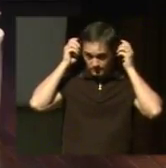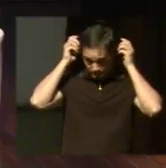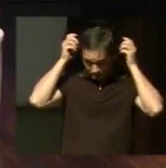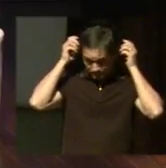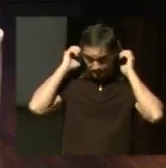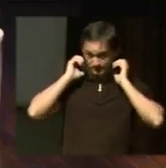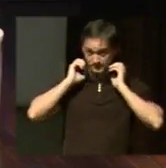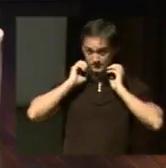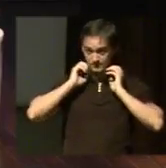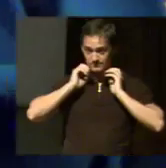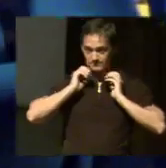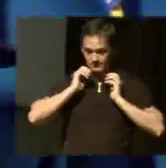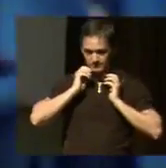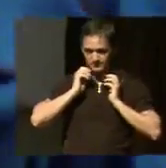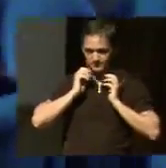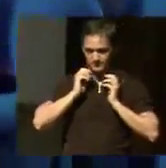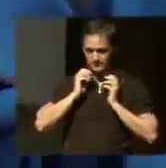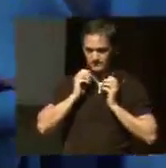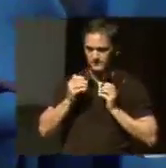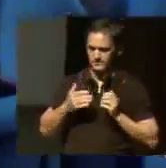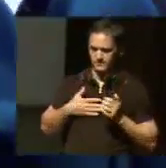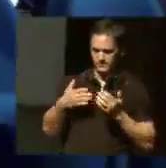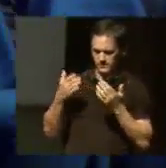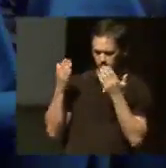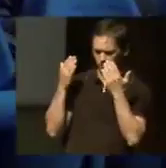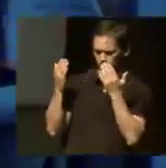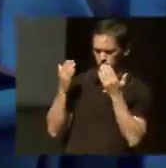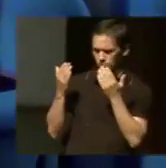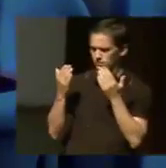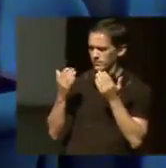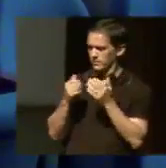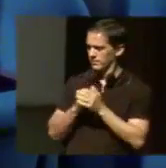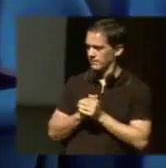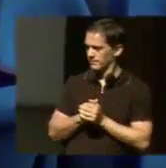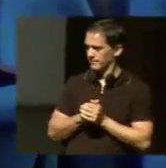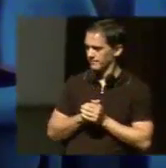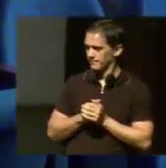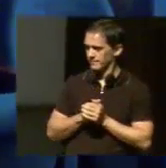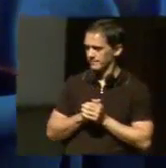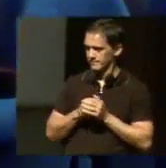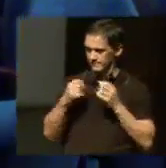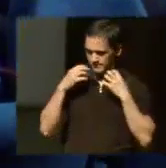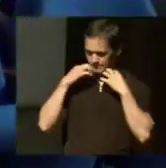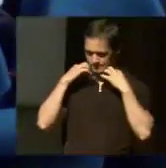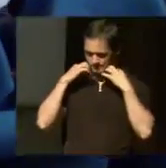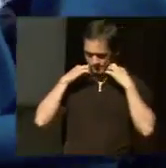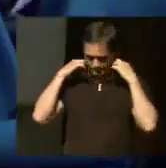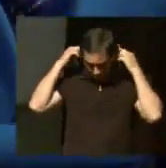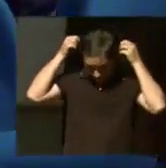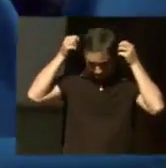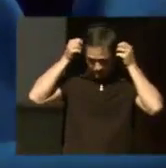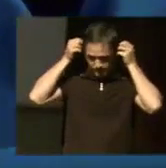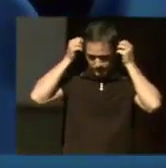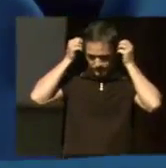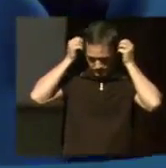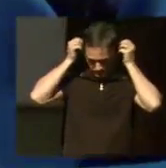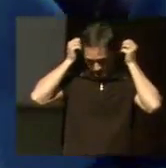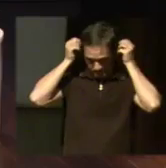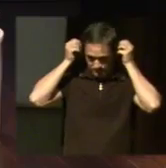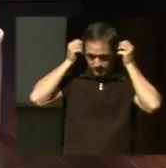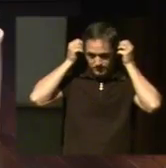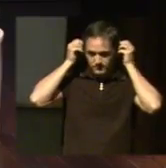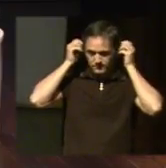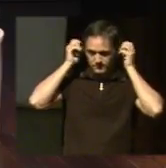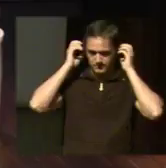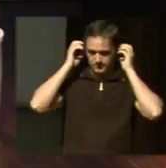Sim. Bitte schön. Nós precisamos que seja no microfone, pois está sendo transmitido ao vivo. Então, só aguardem a chegada